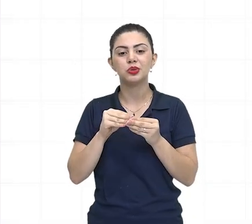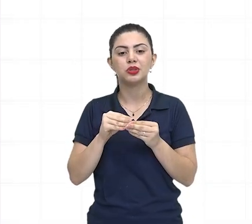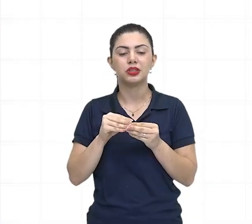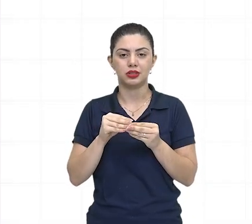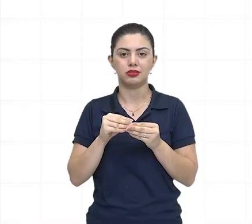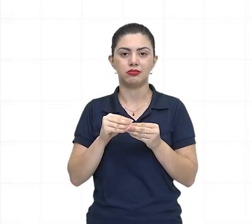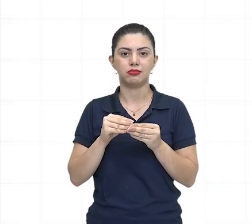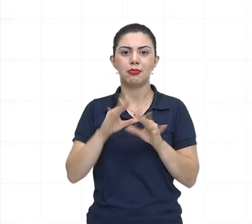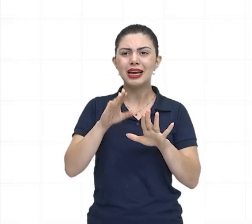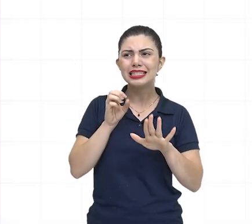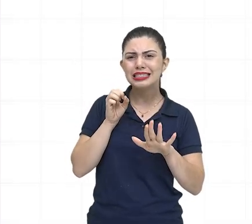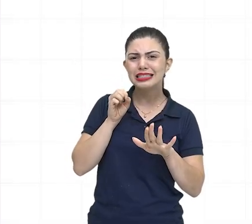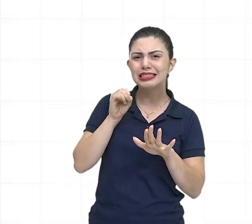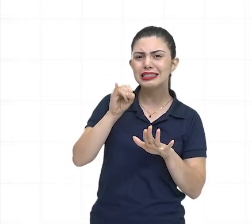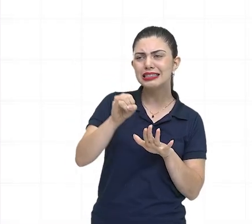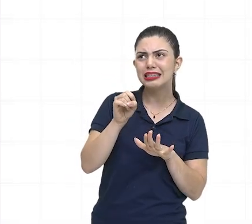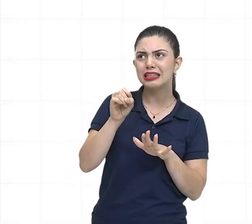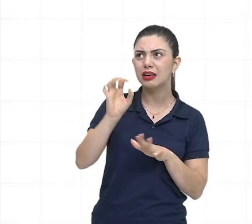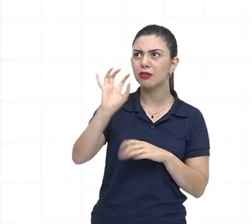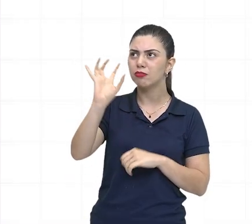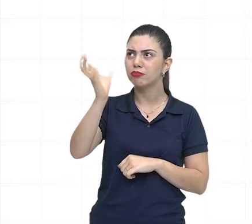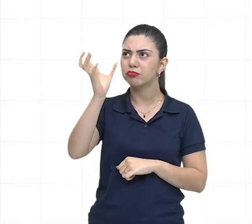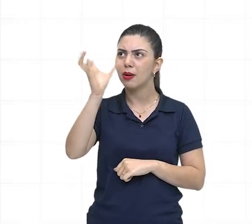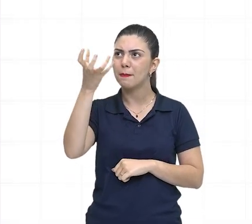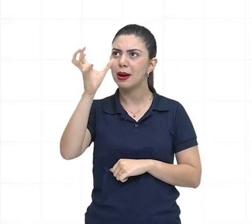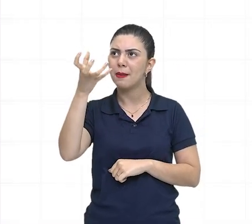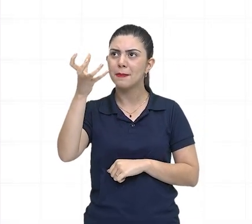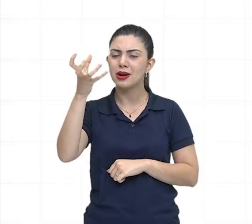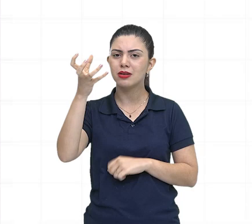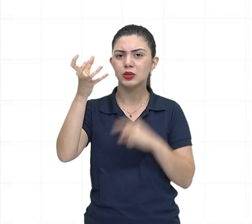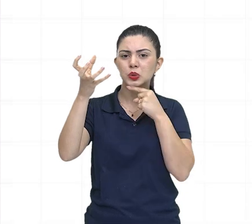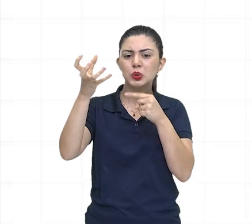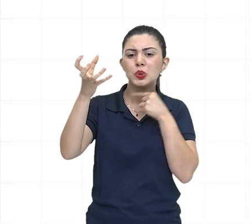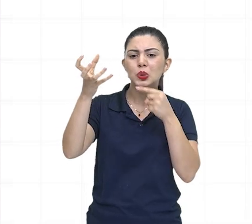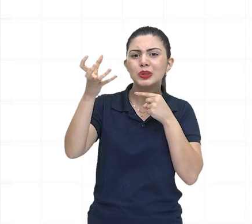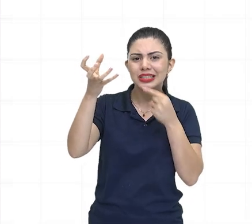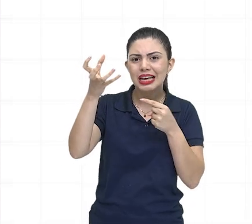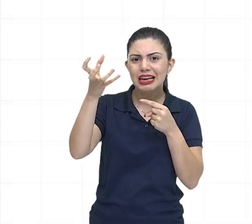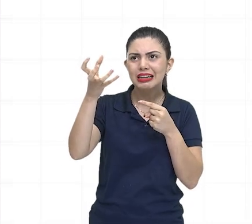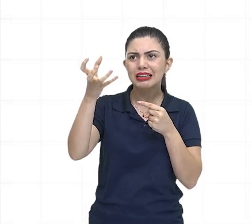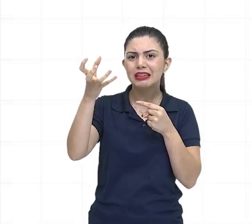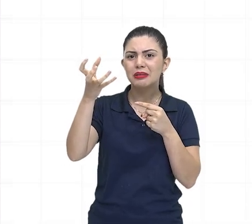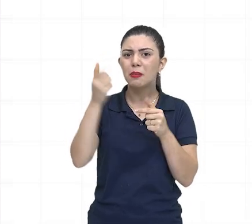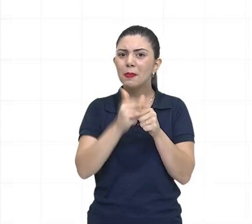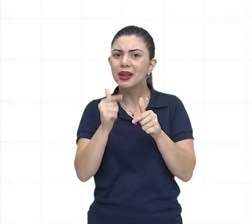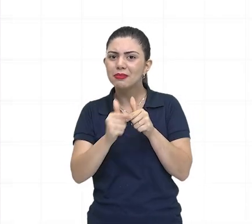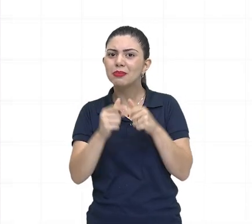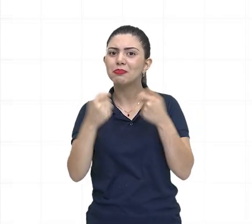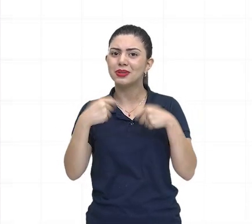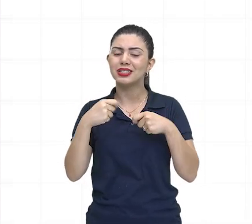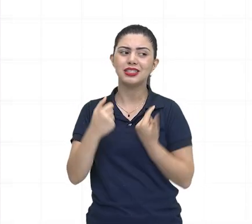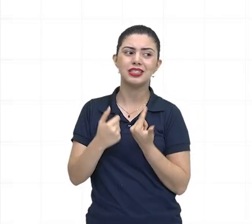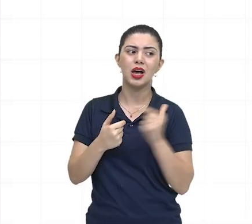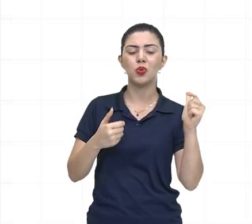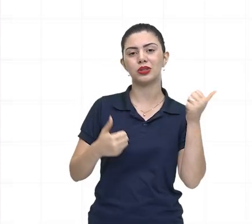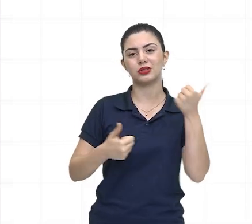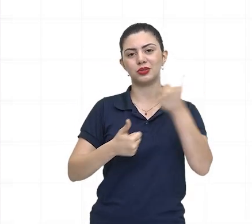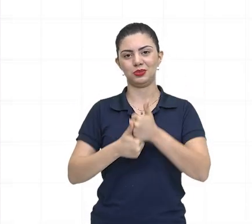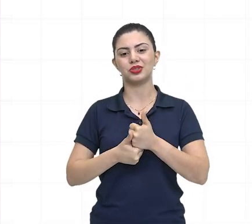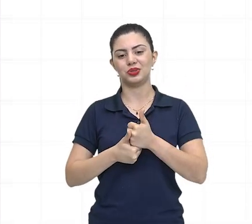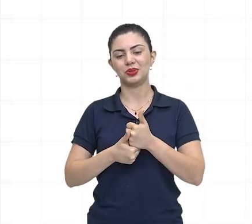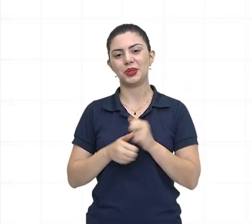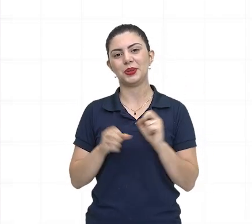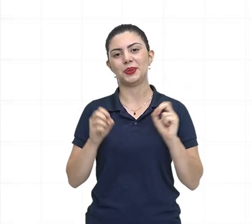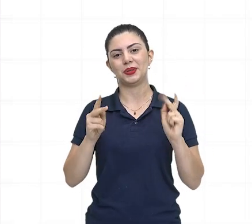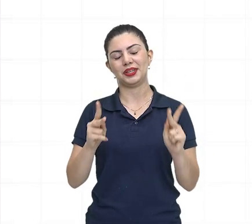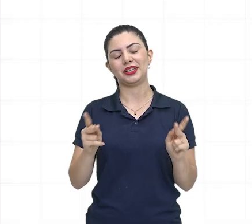funcionando, opa, uma ação. Ó. Qual é a ação? Trocar a lâmpada. E aí, fim, a